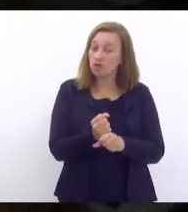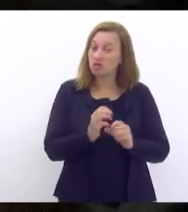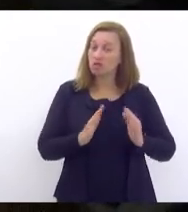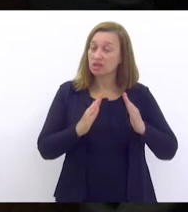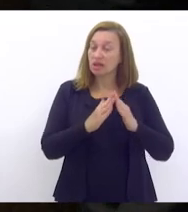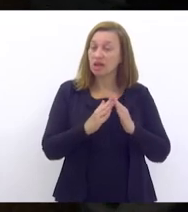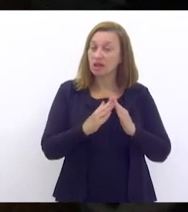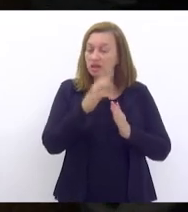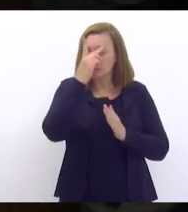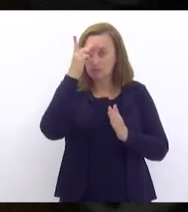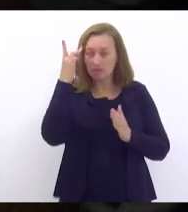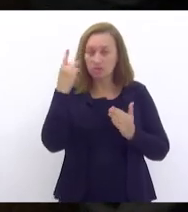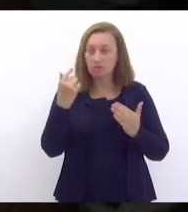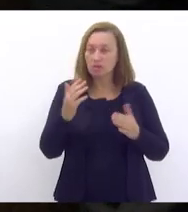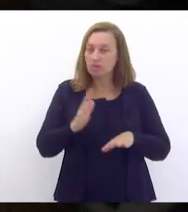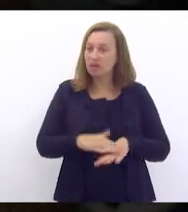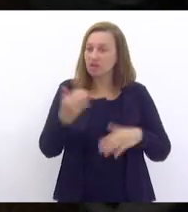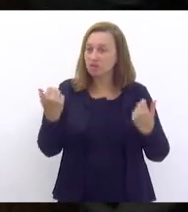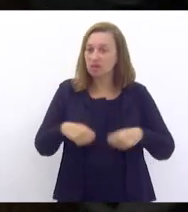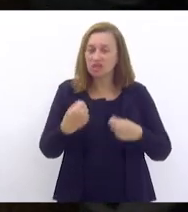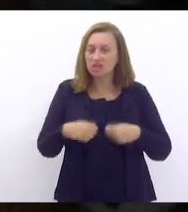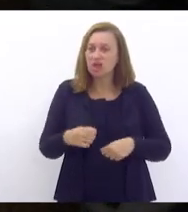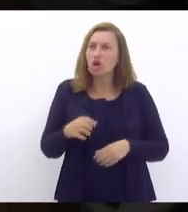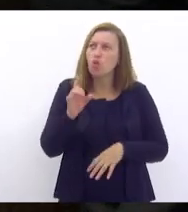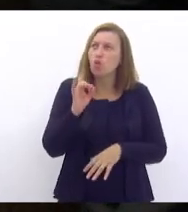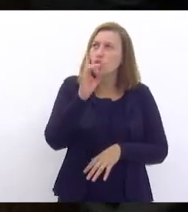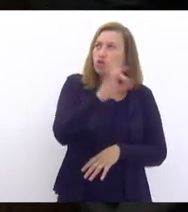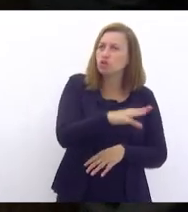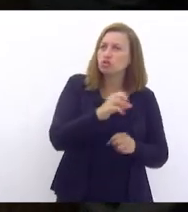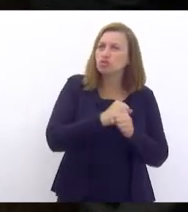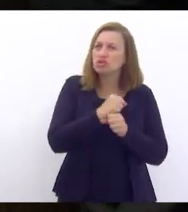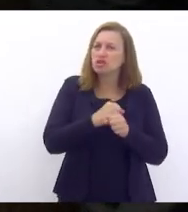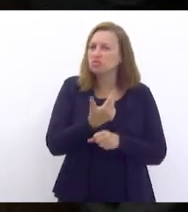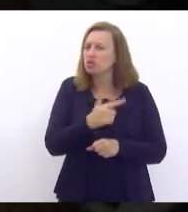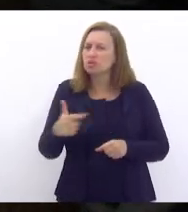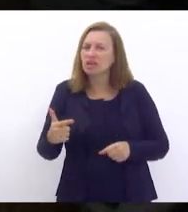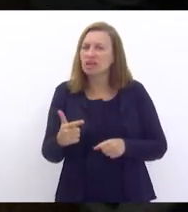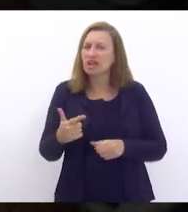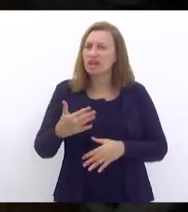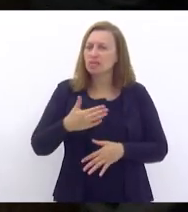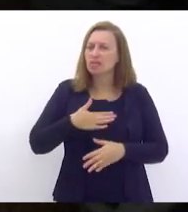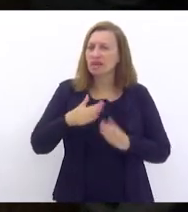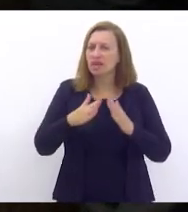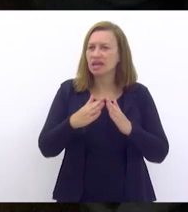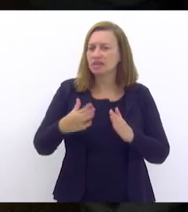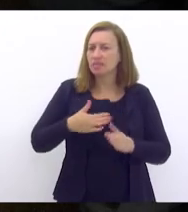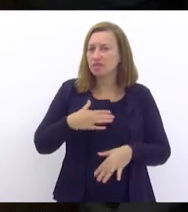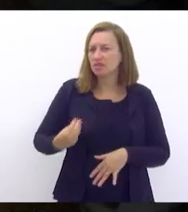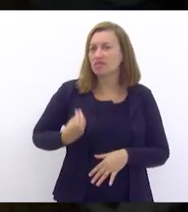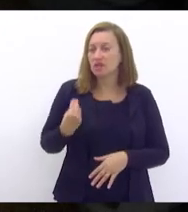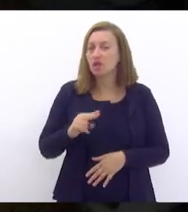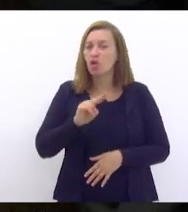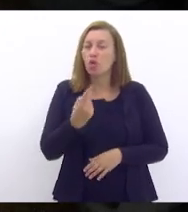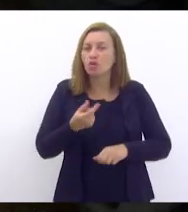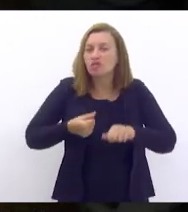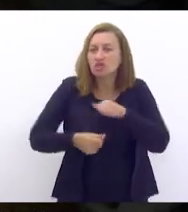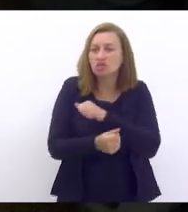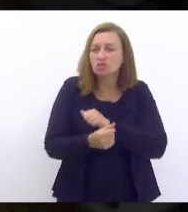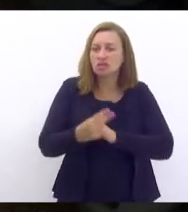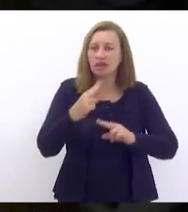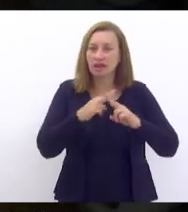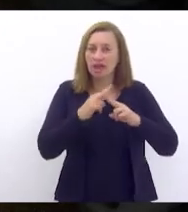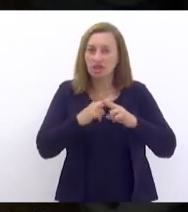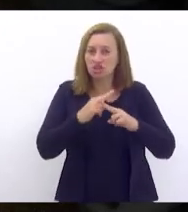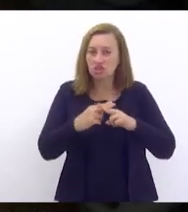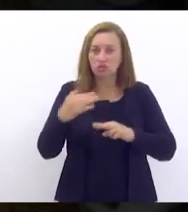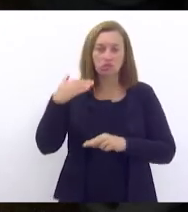últimos anos, sem ter o Minha Casa Minha Vida, sem ter investimento da Caixa Econômica Federal. E,